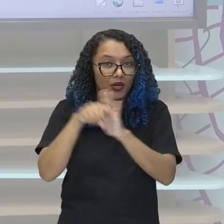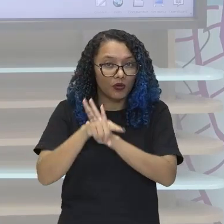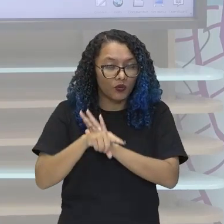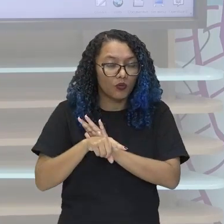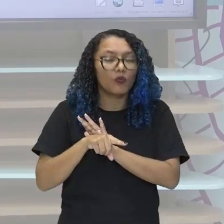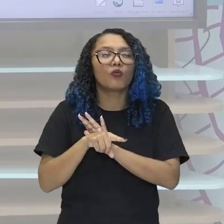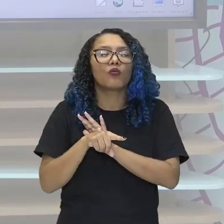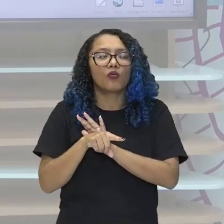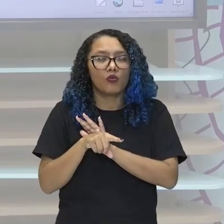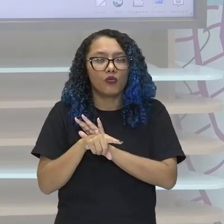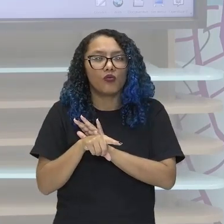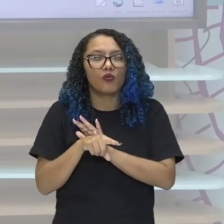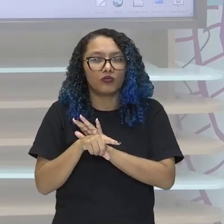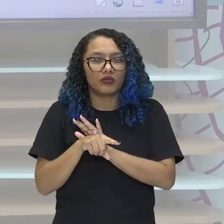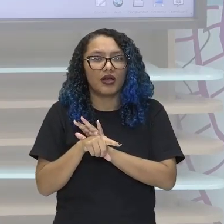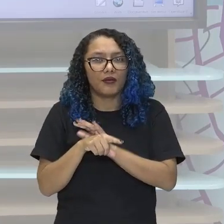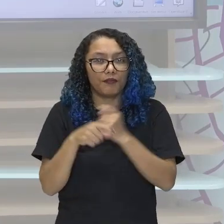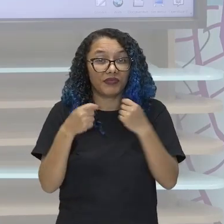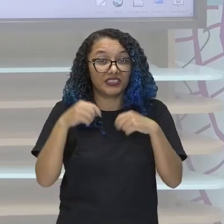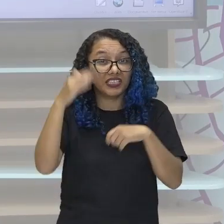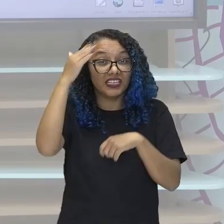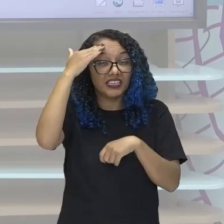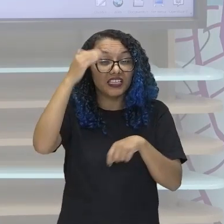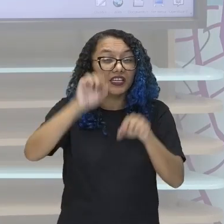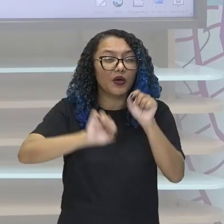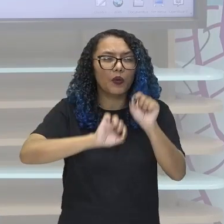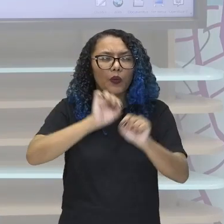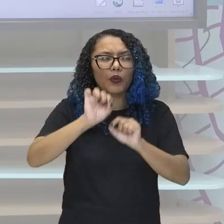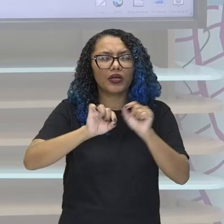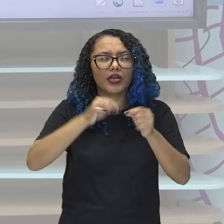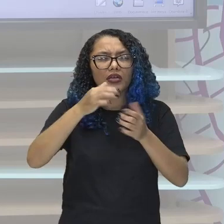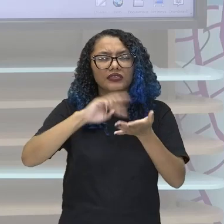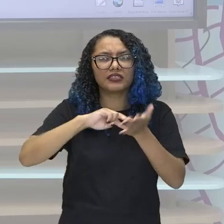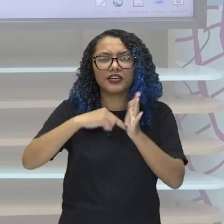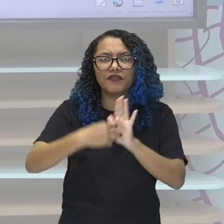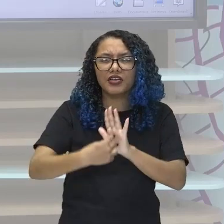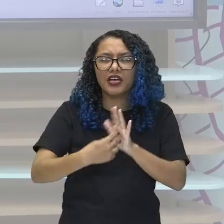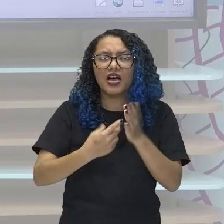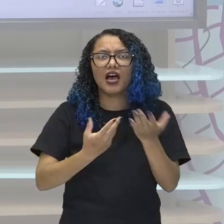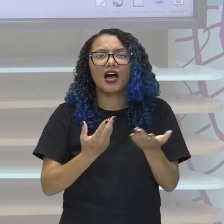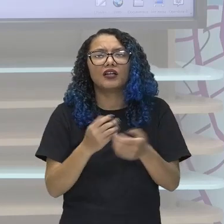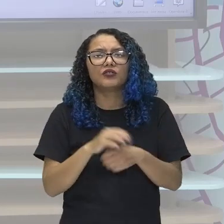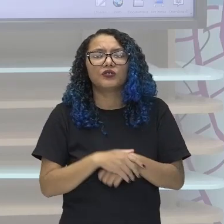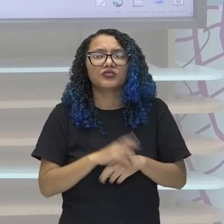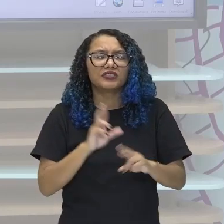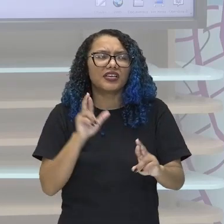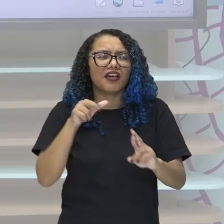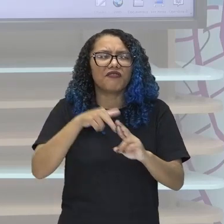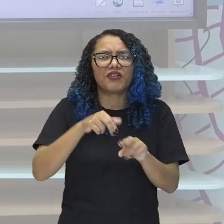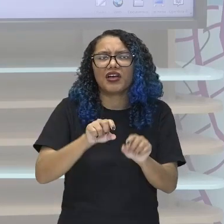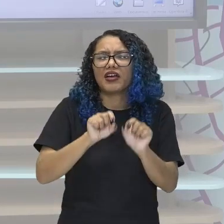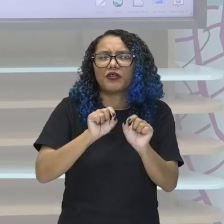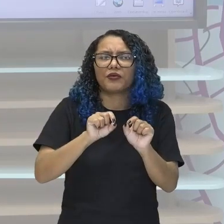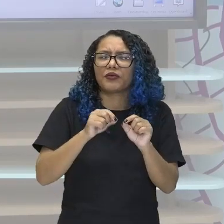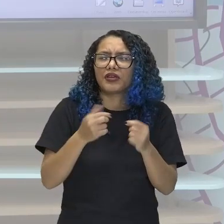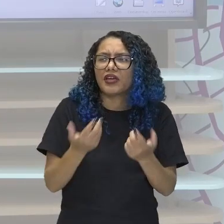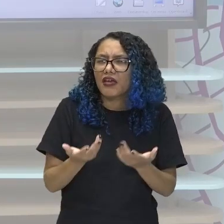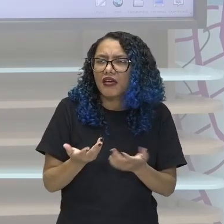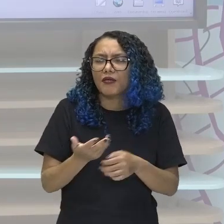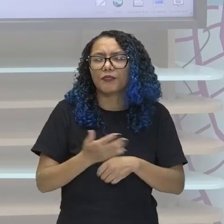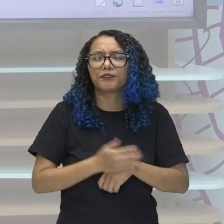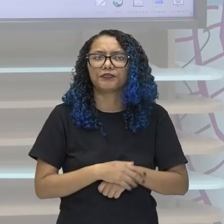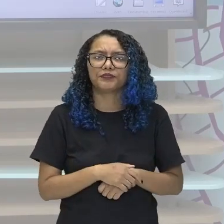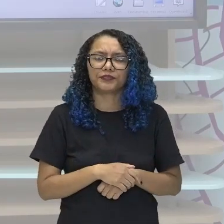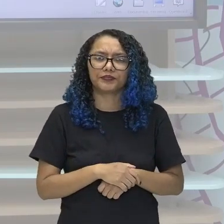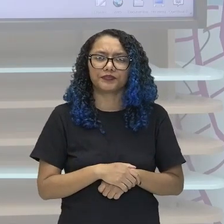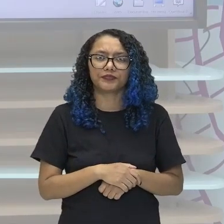Nesse nosso problema ou nessa nossa situação inicial problema, a situação que foi colocada foi